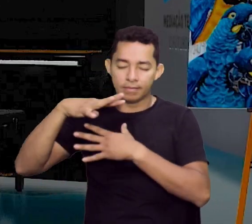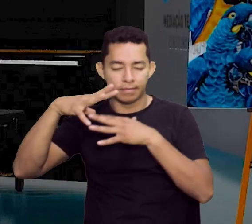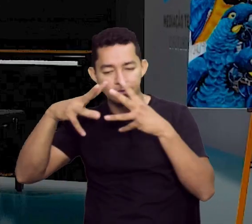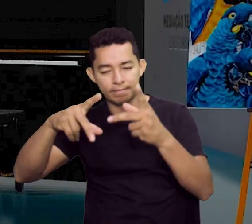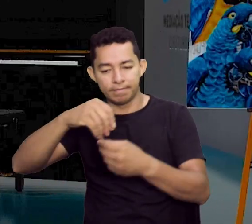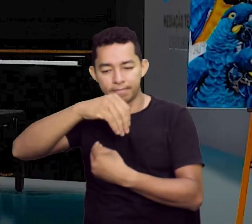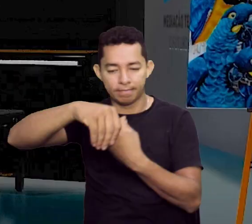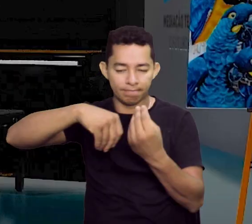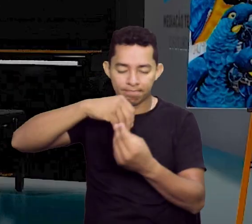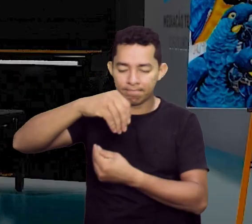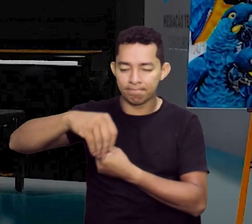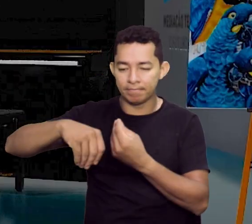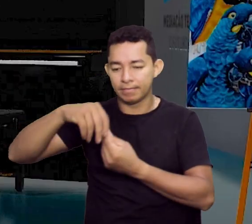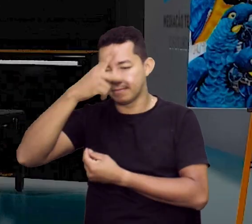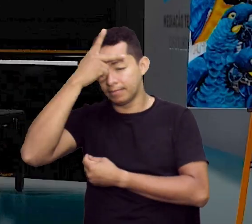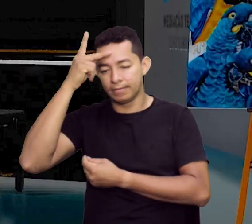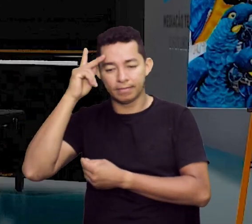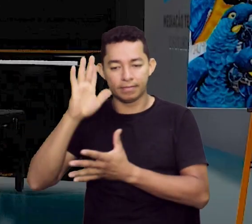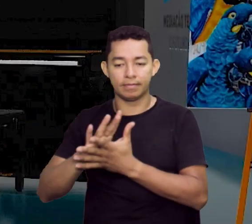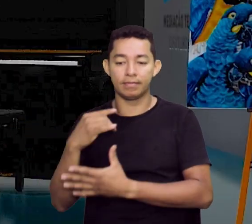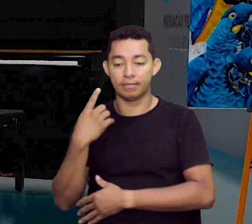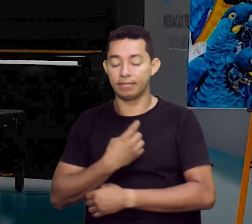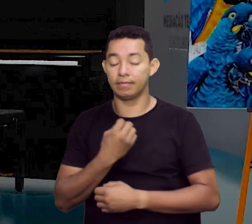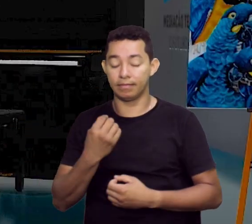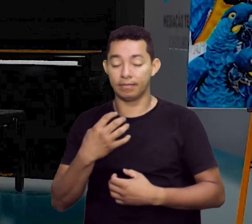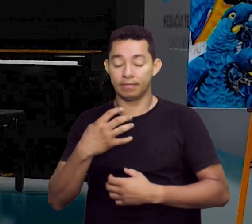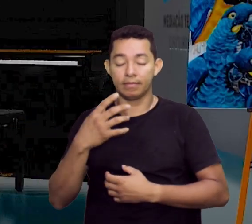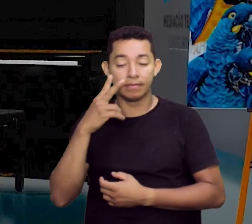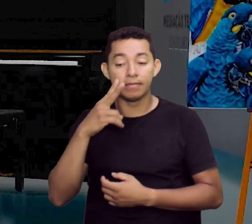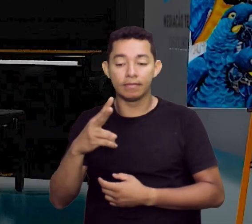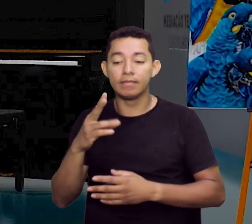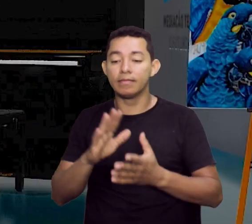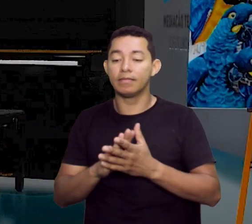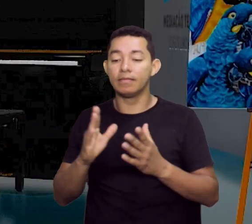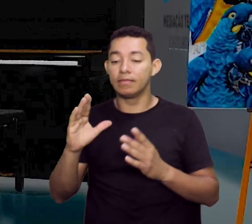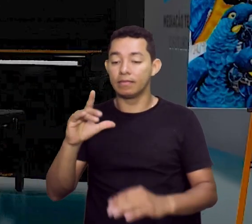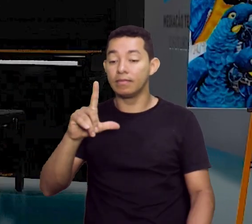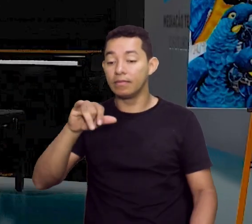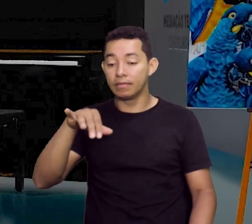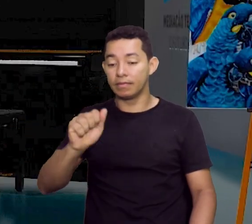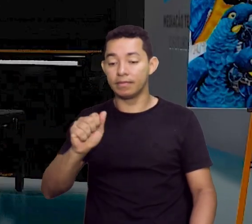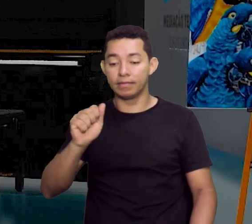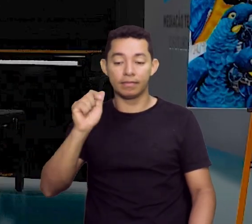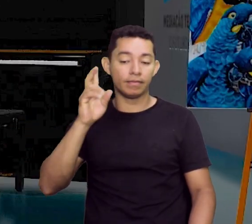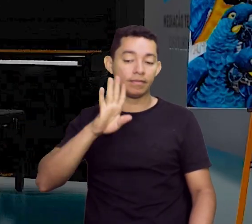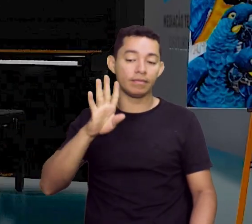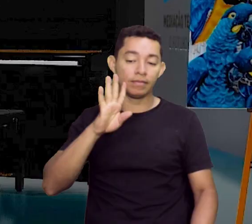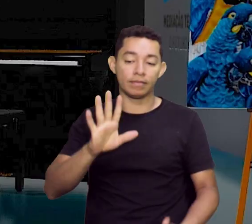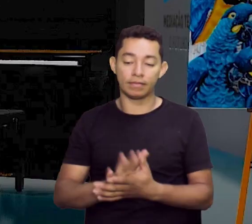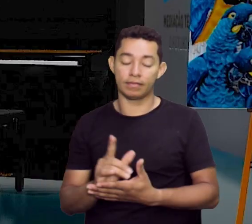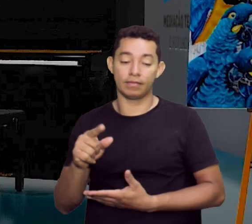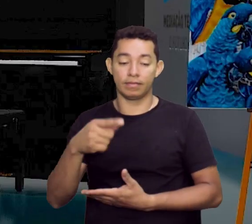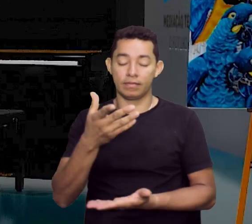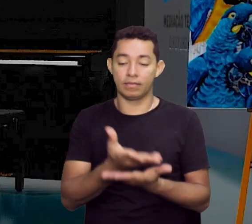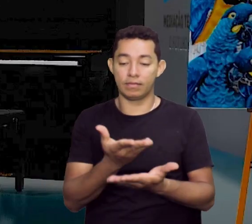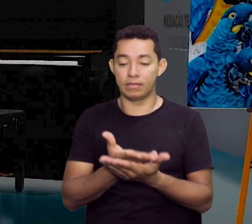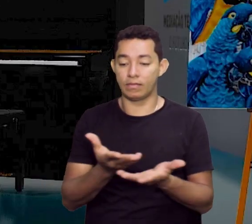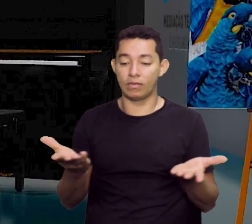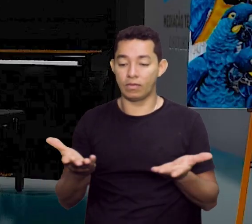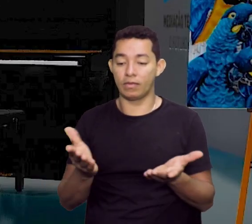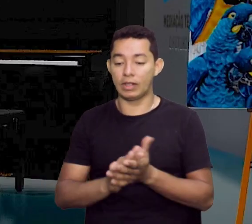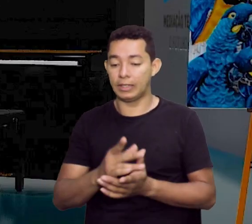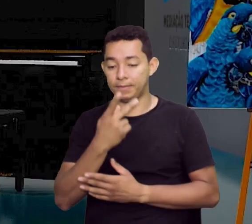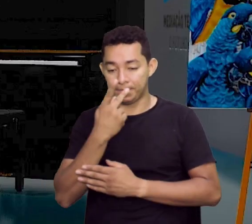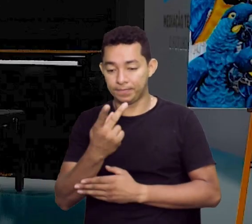gente entrar nesse clima legal, porque a gente vai ver a nossa aula de hoje. Nós vamos falar sobre o